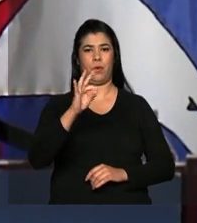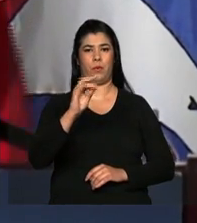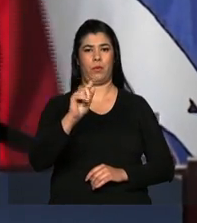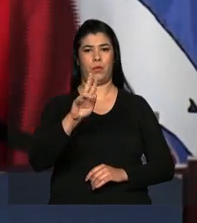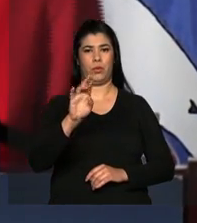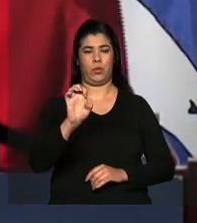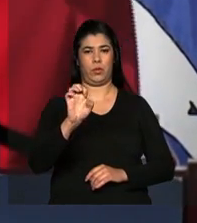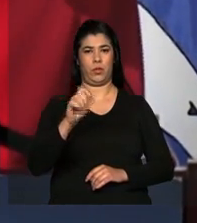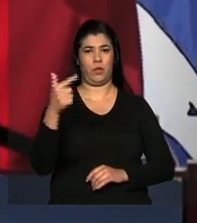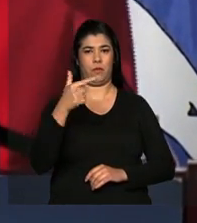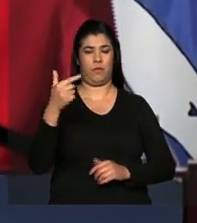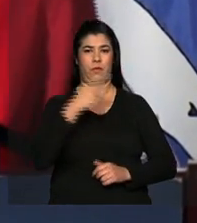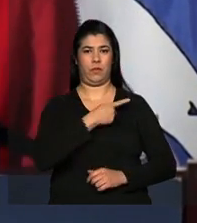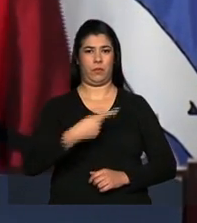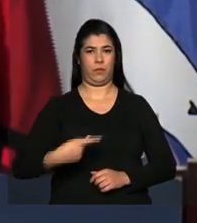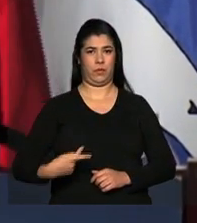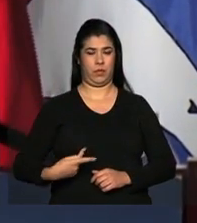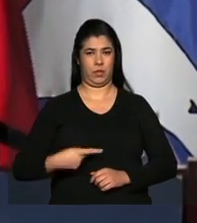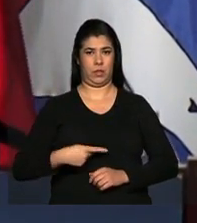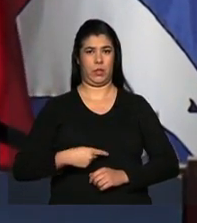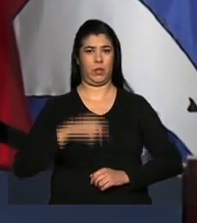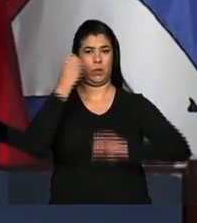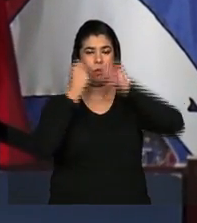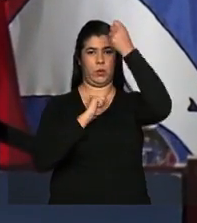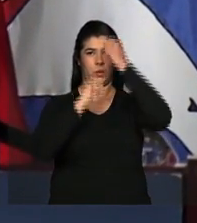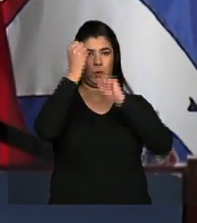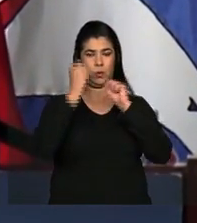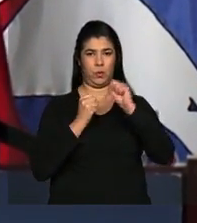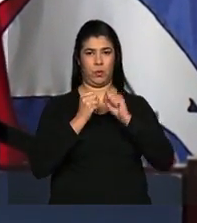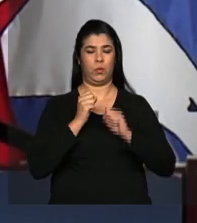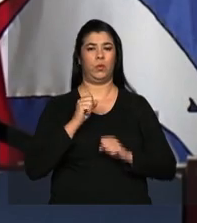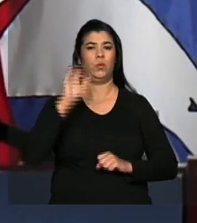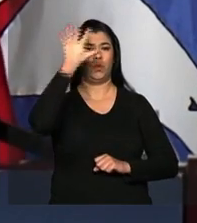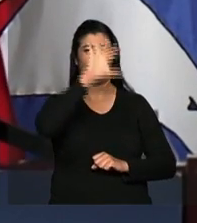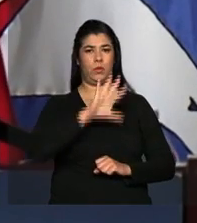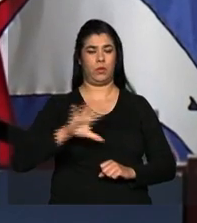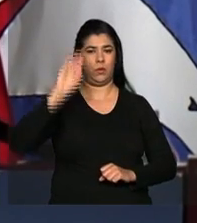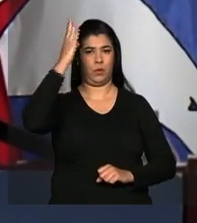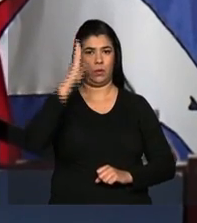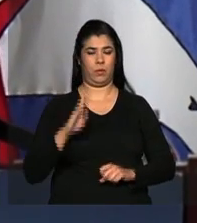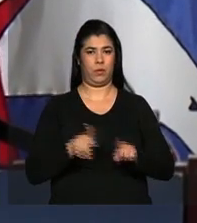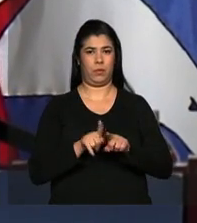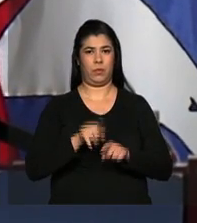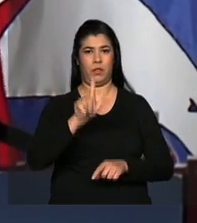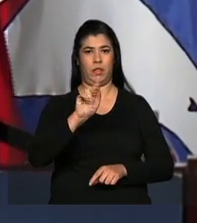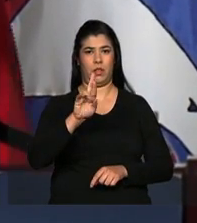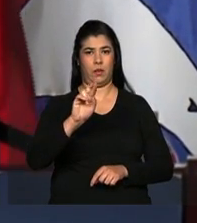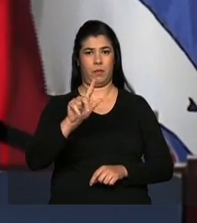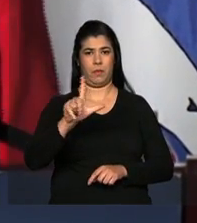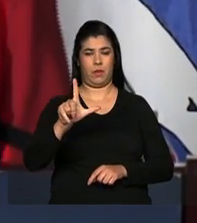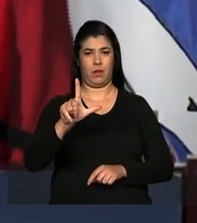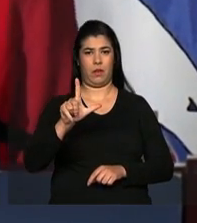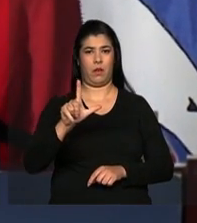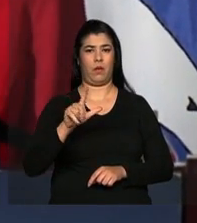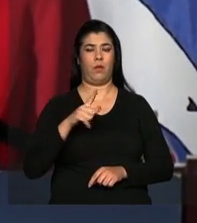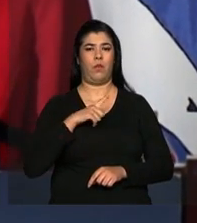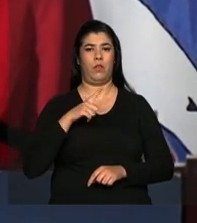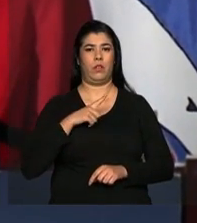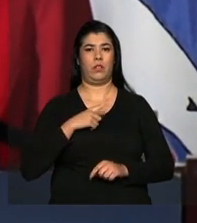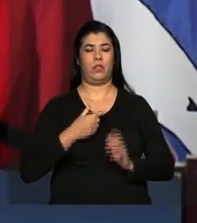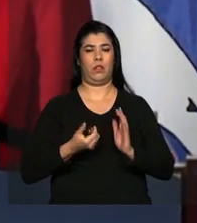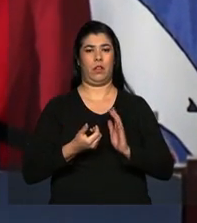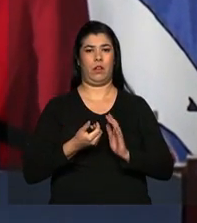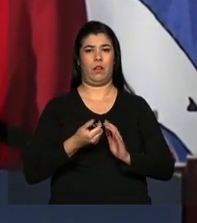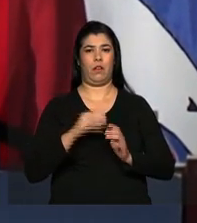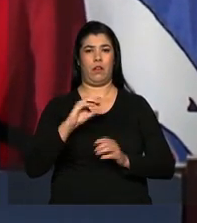Confederação Nacional da Indústria no Brasil, Gabriel Rico, diretor executivo da Câmara de Comércio Americana para o